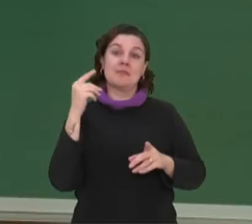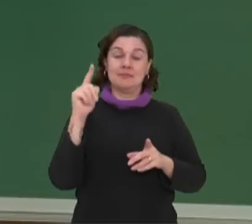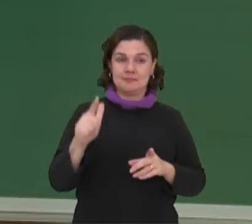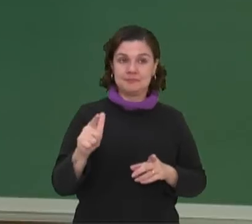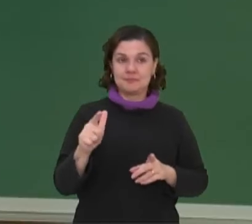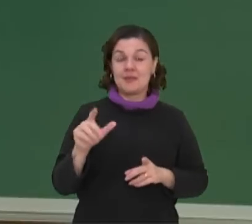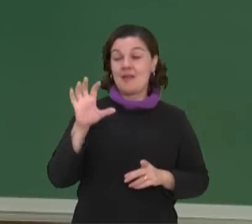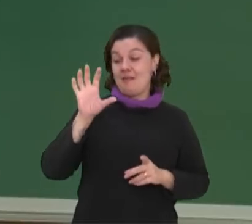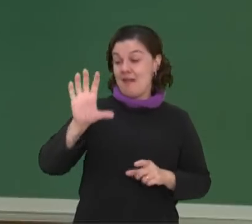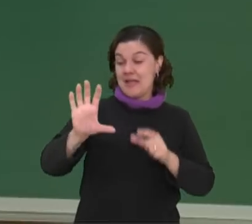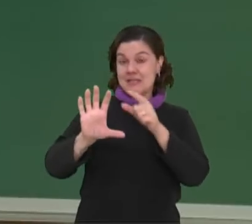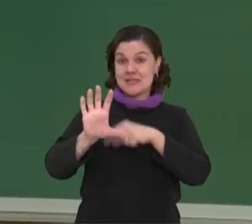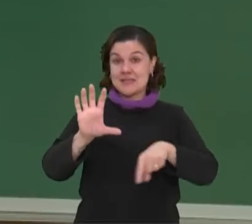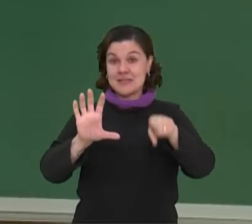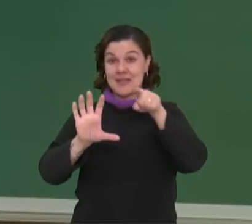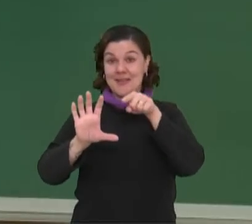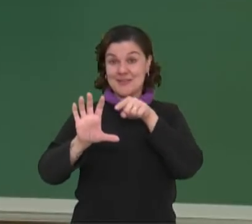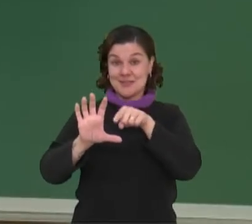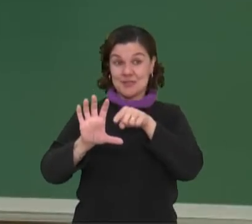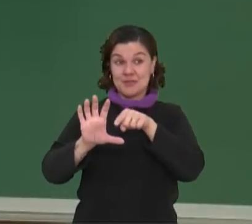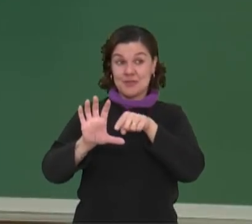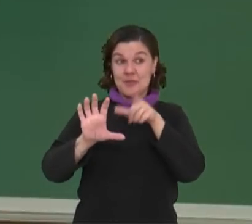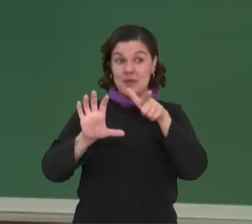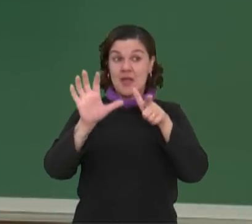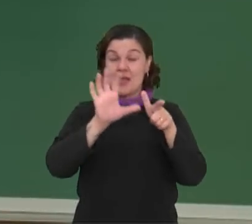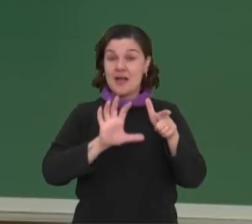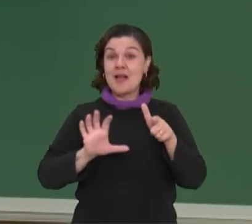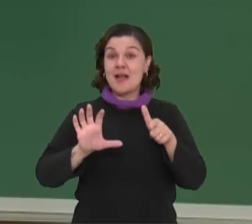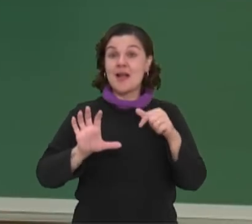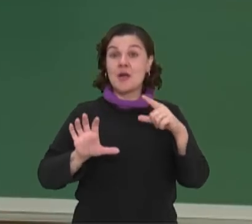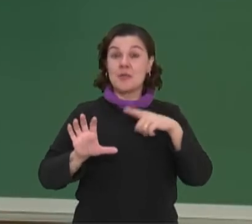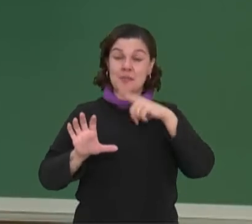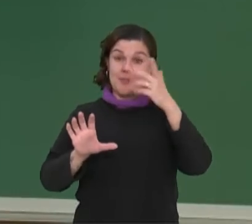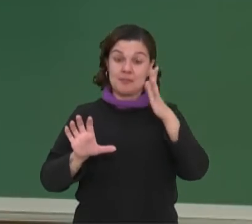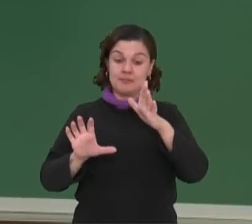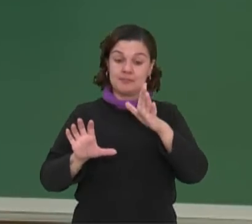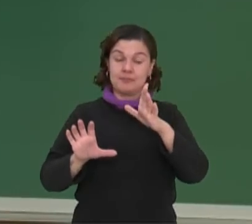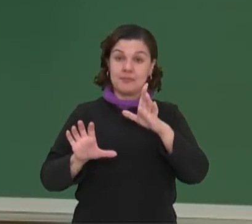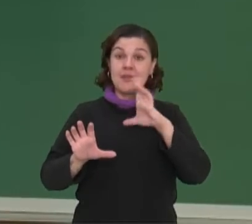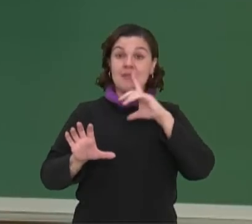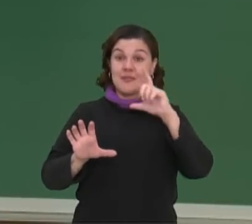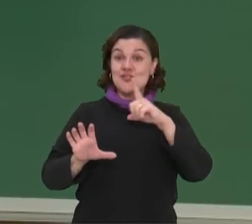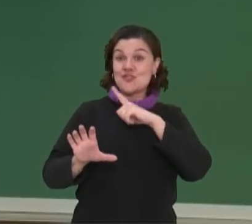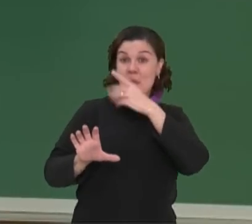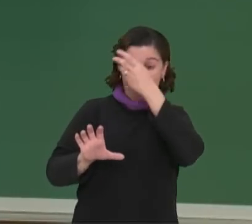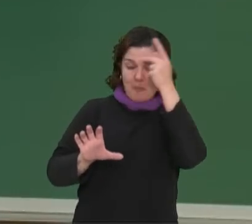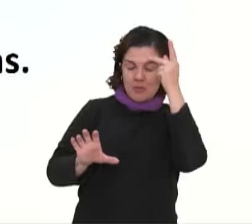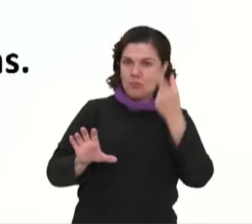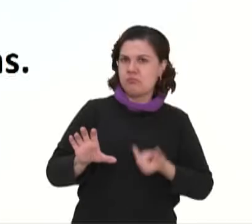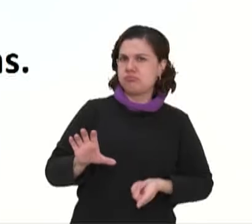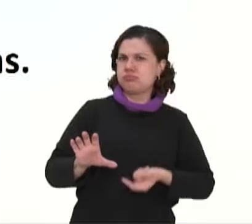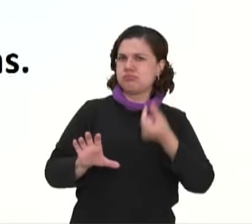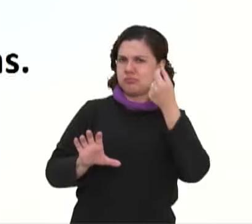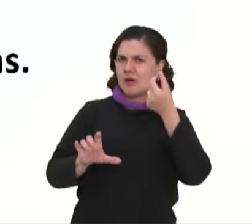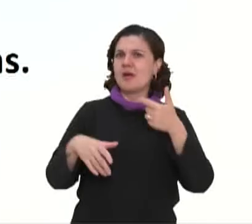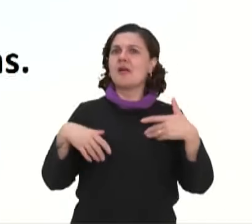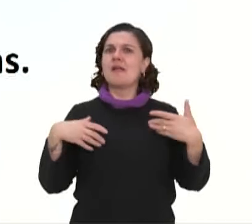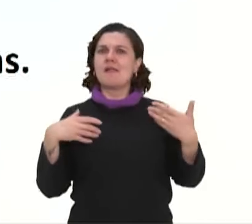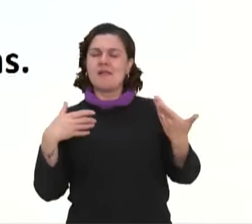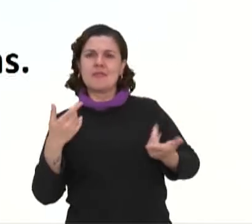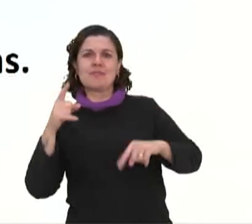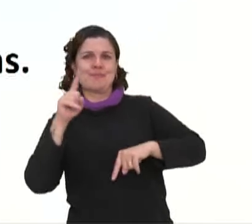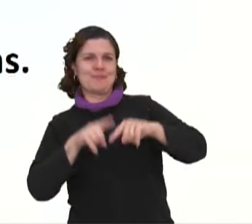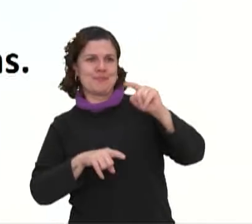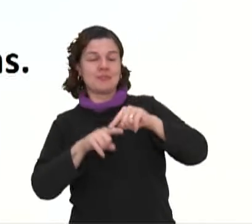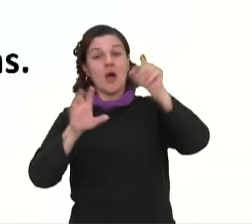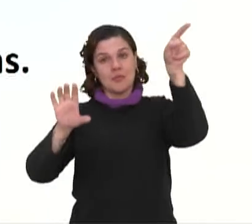essa região mineradora toda é uma região onde havia pessoas muito ricas. Então, esses produtos